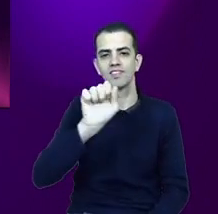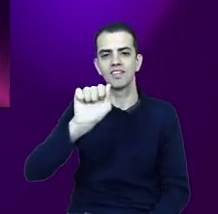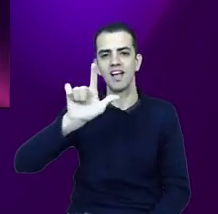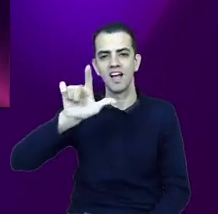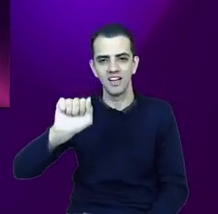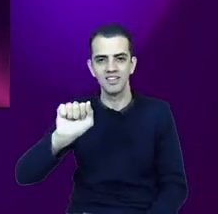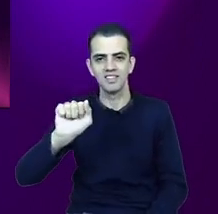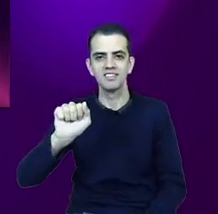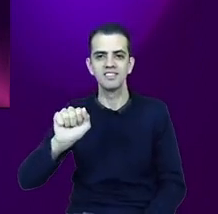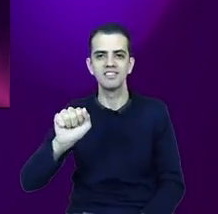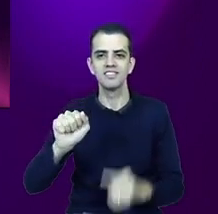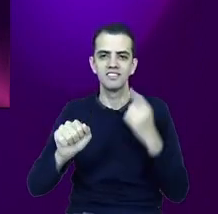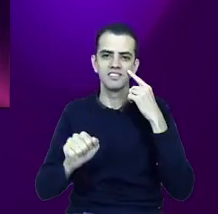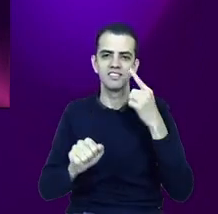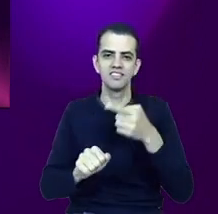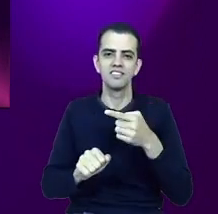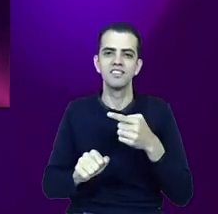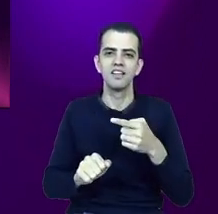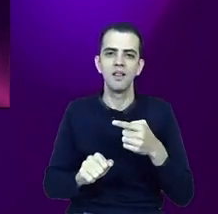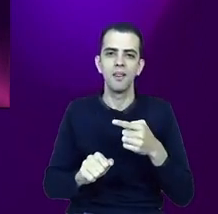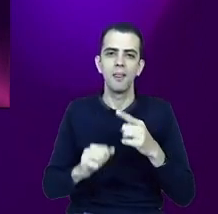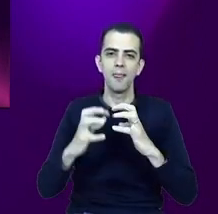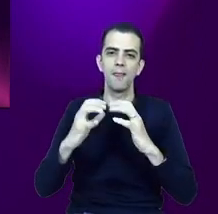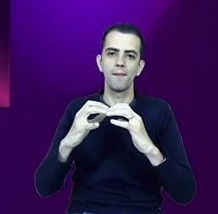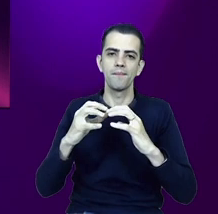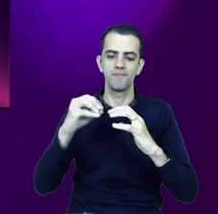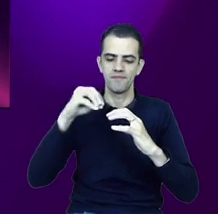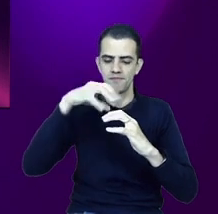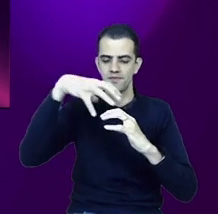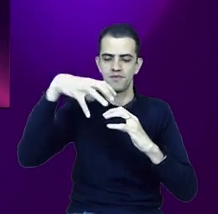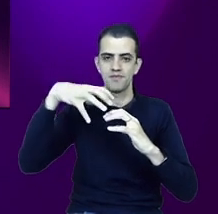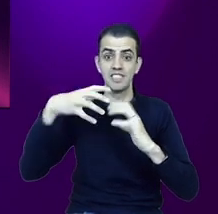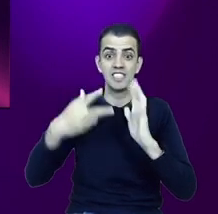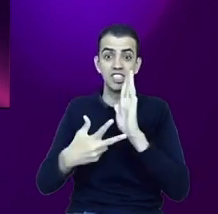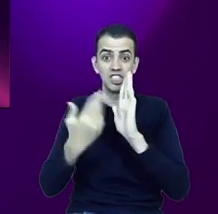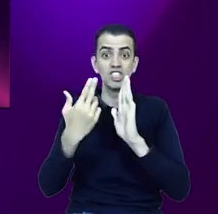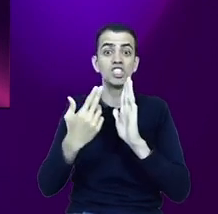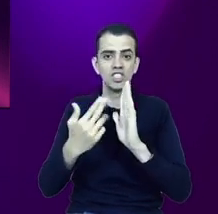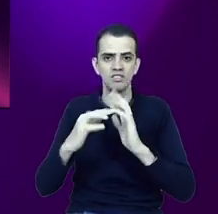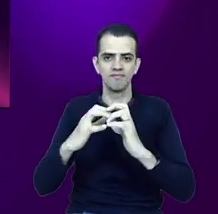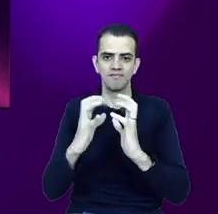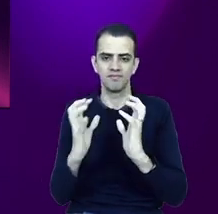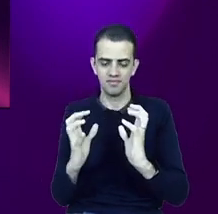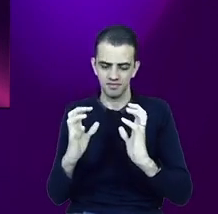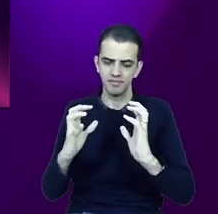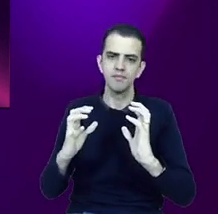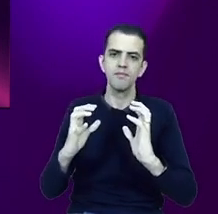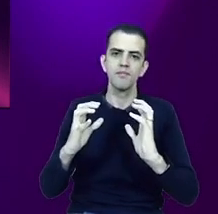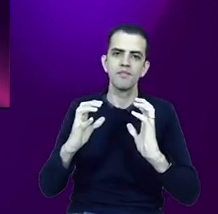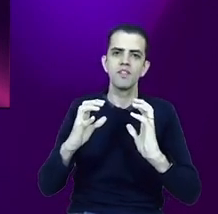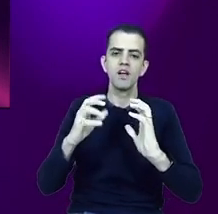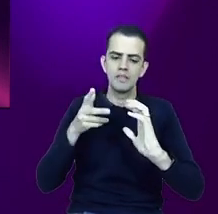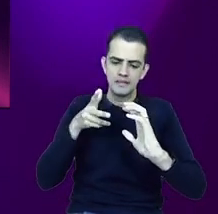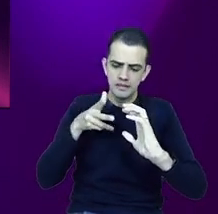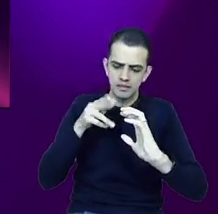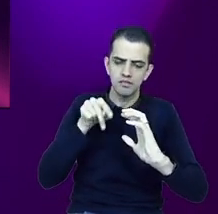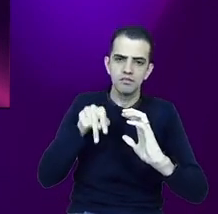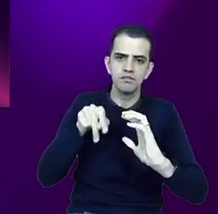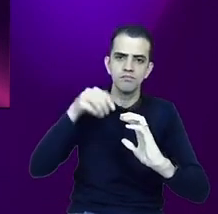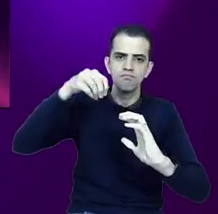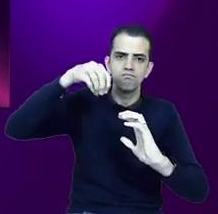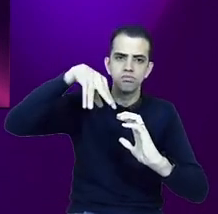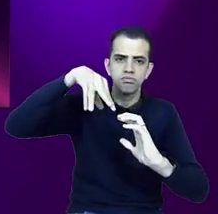modelo, ele identifica no intraoperatório, tem várias evidências do benefício com